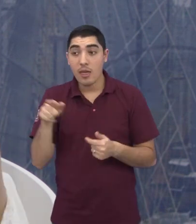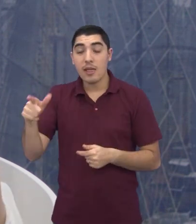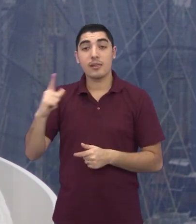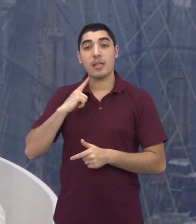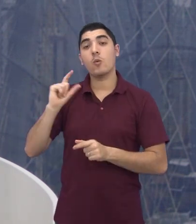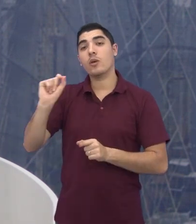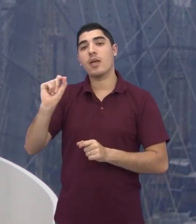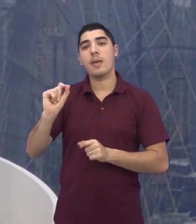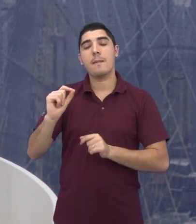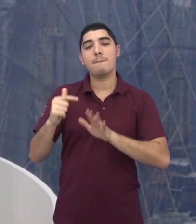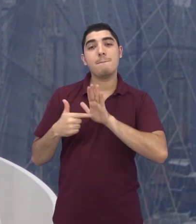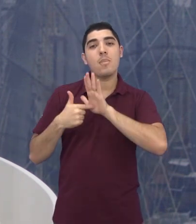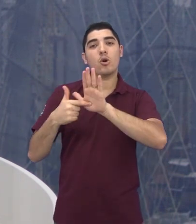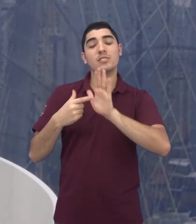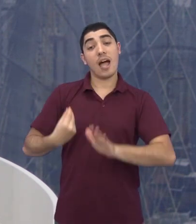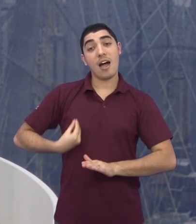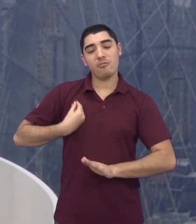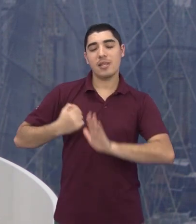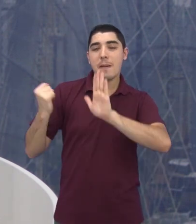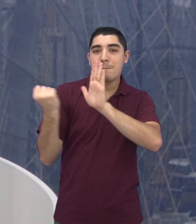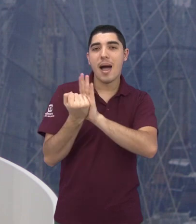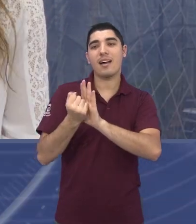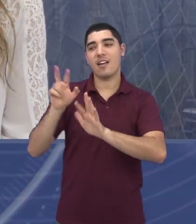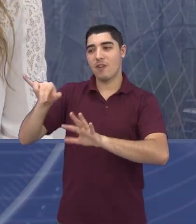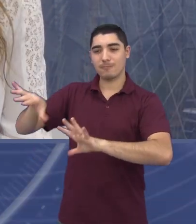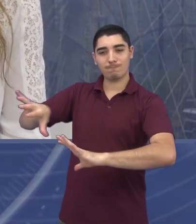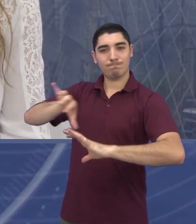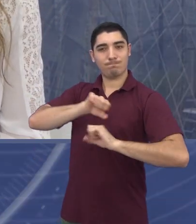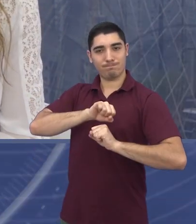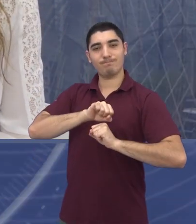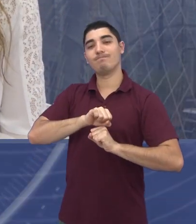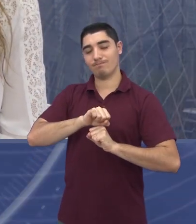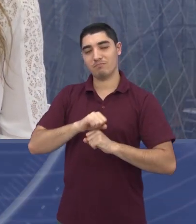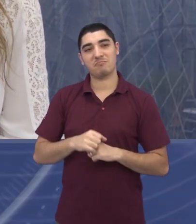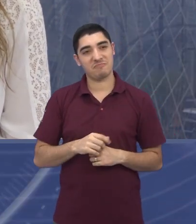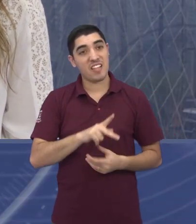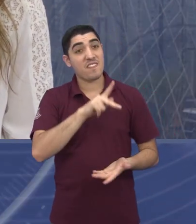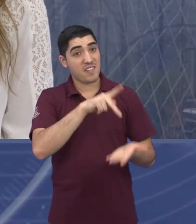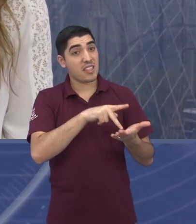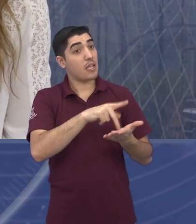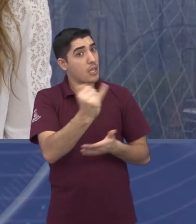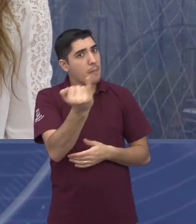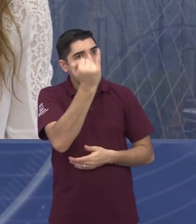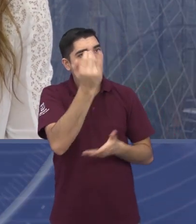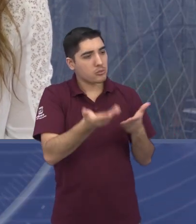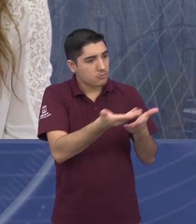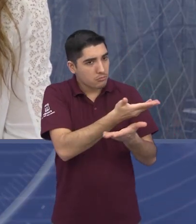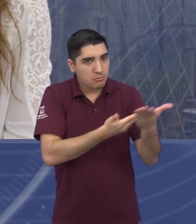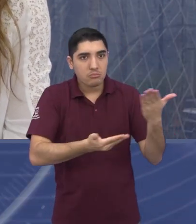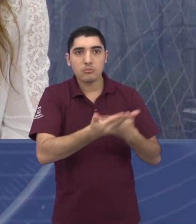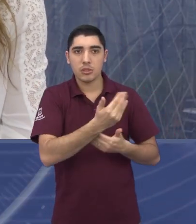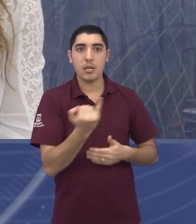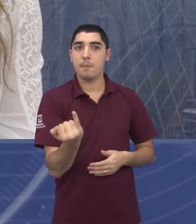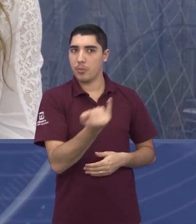que novos padrões são construídos. Sem dúvida. E é uma relação muito rica, uma troca